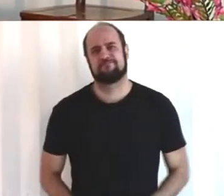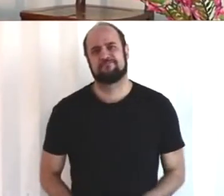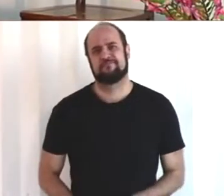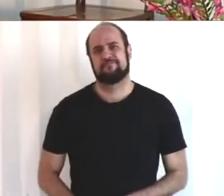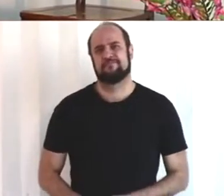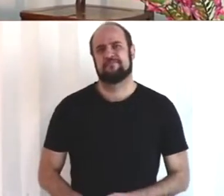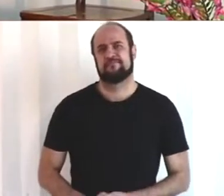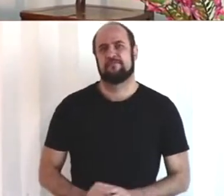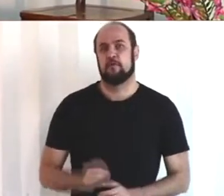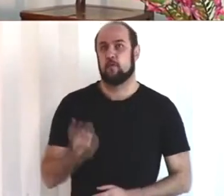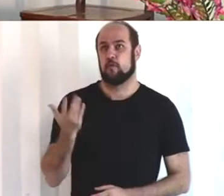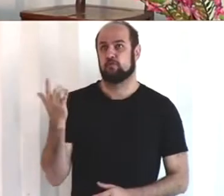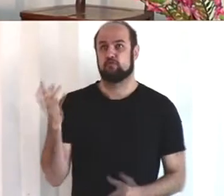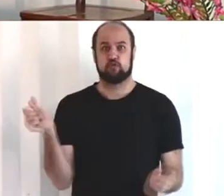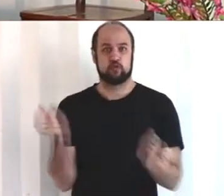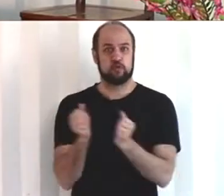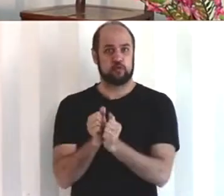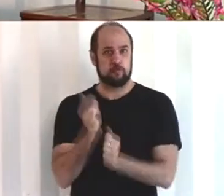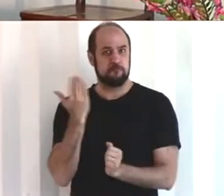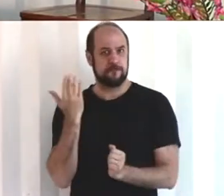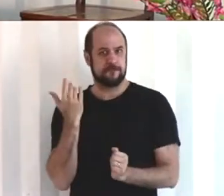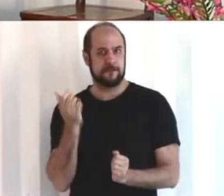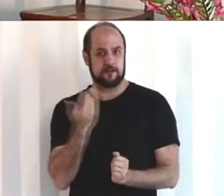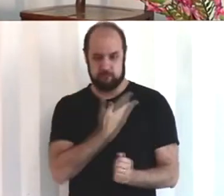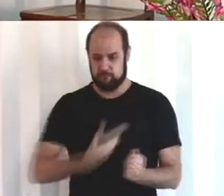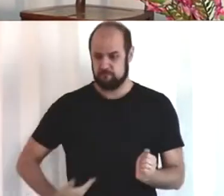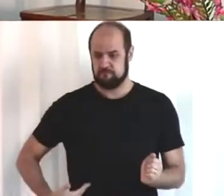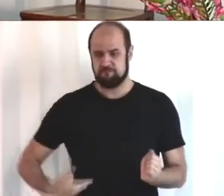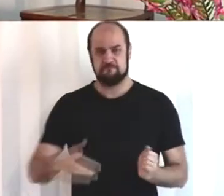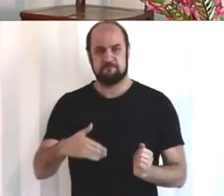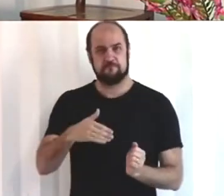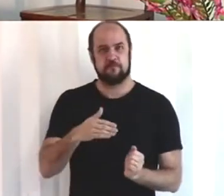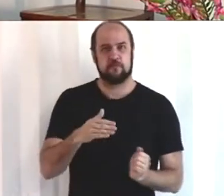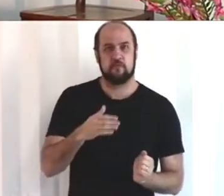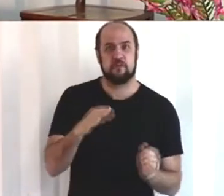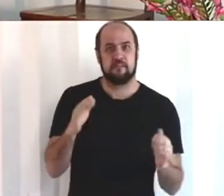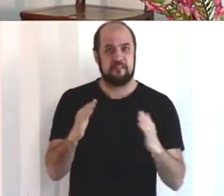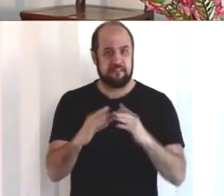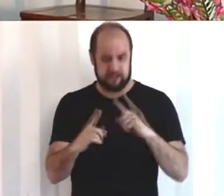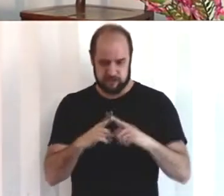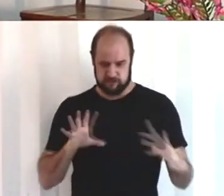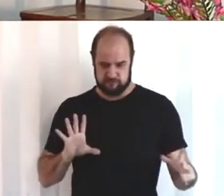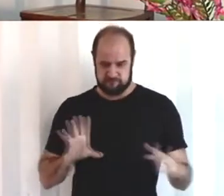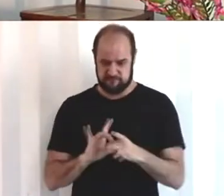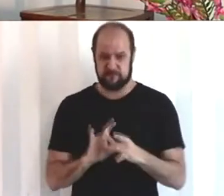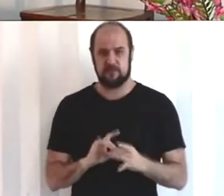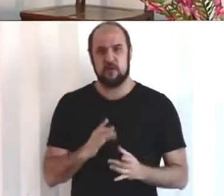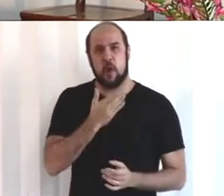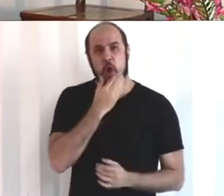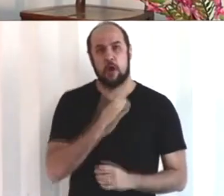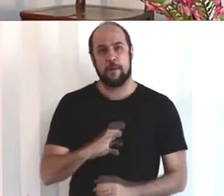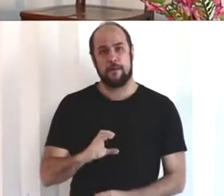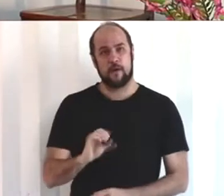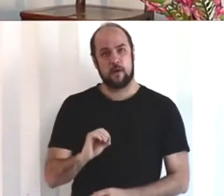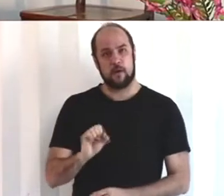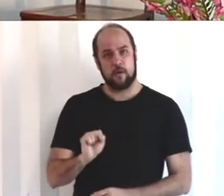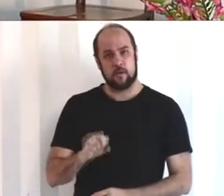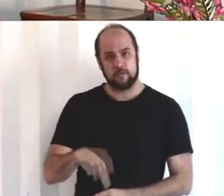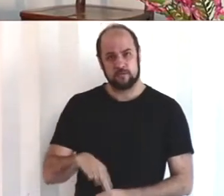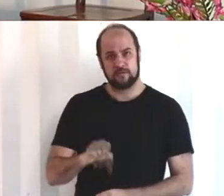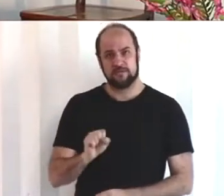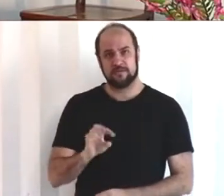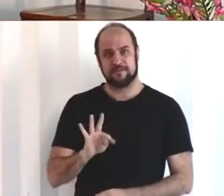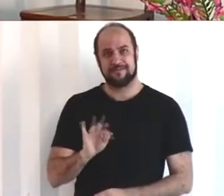daquele casamento da igreja com o Estado, do Edito de Milão, quando Constantino declara-se convertido